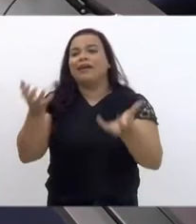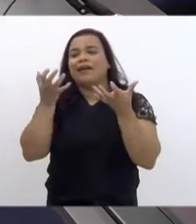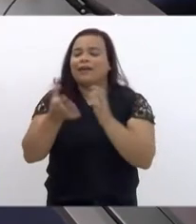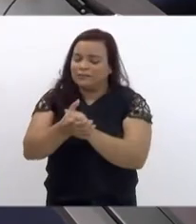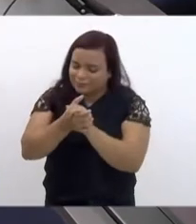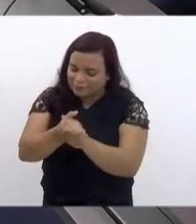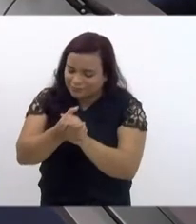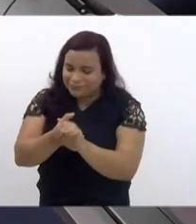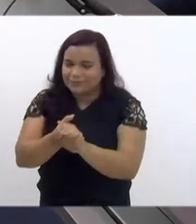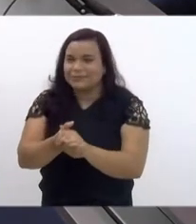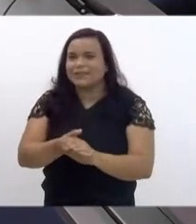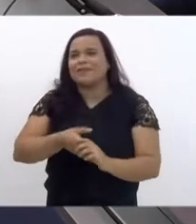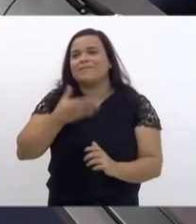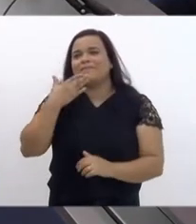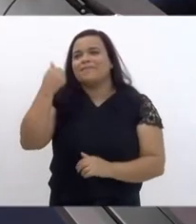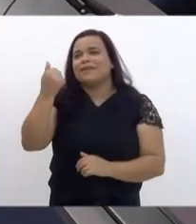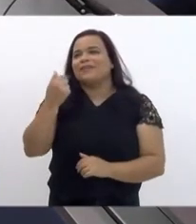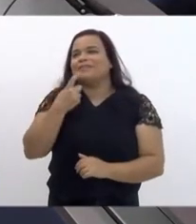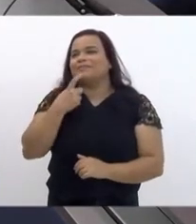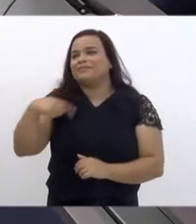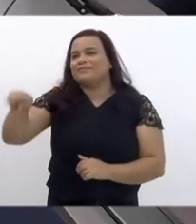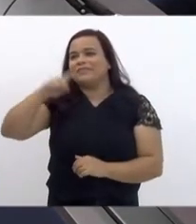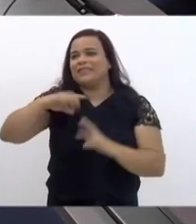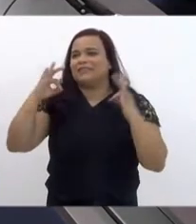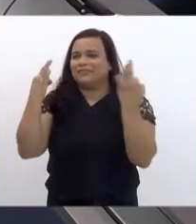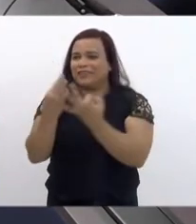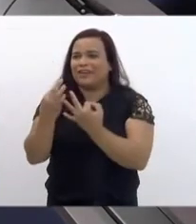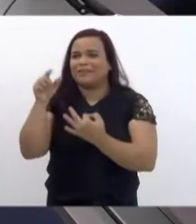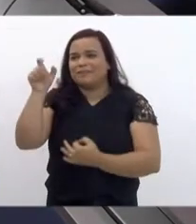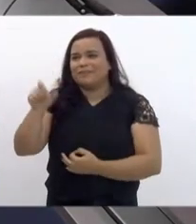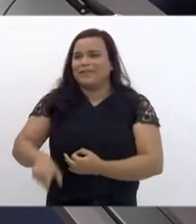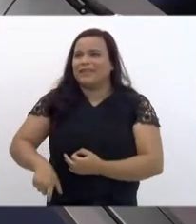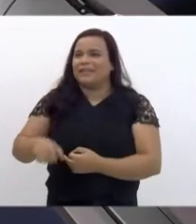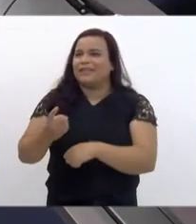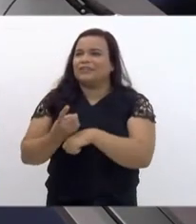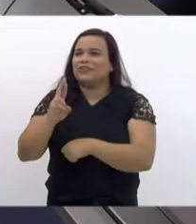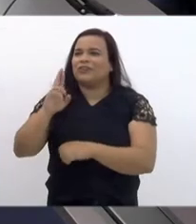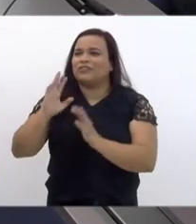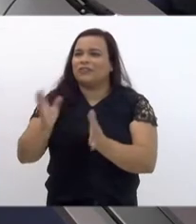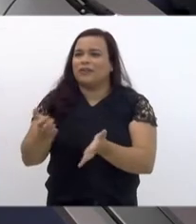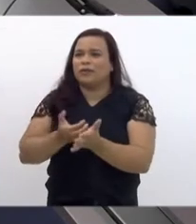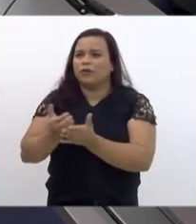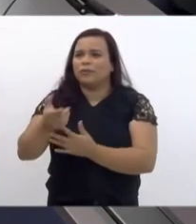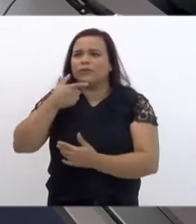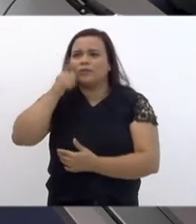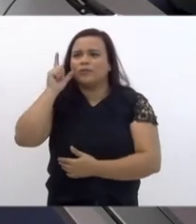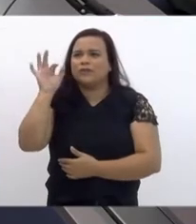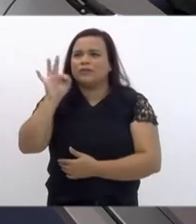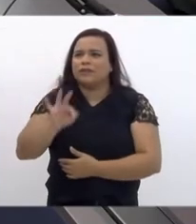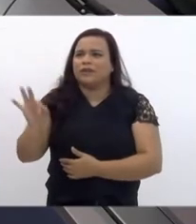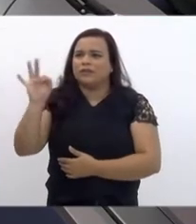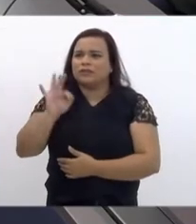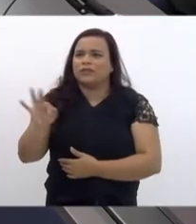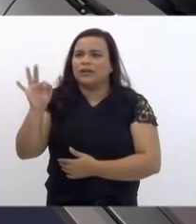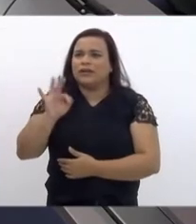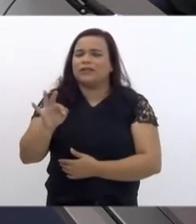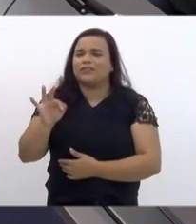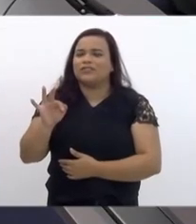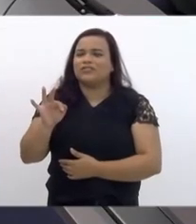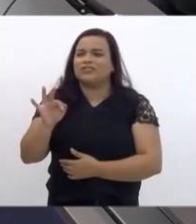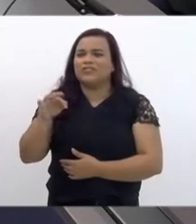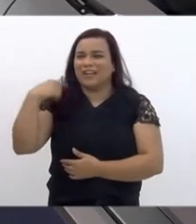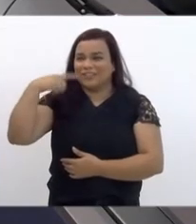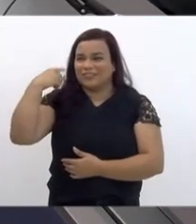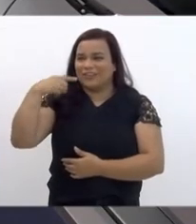parte da família que está aqui, a doutora. É doutora já? Começou ontem a faculdade de Direito na PUC.